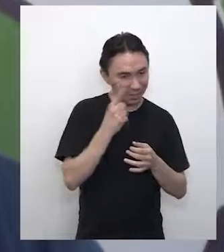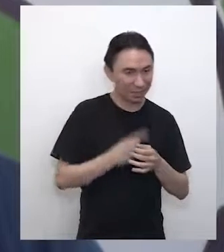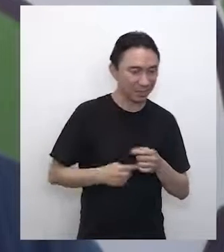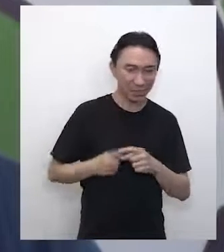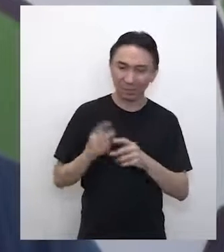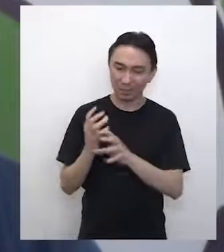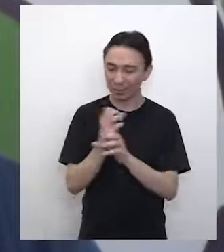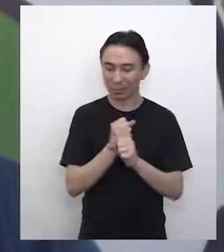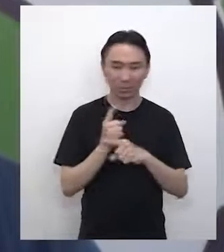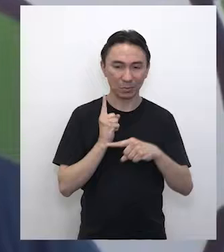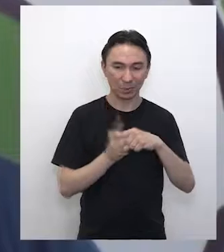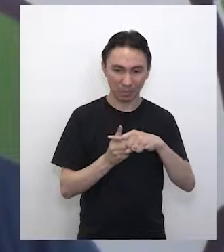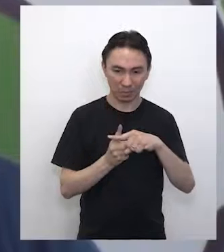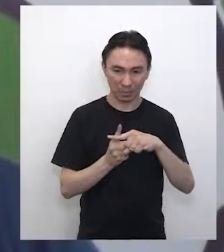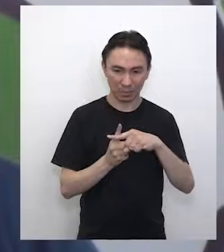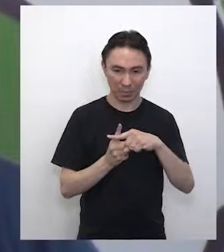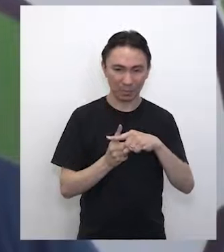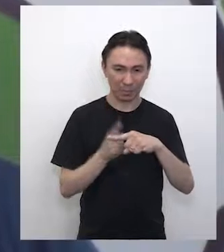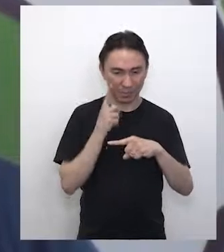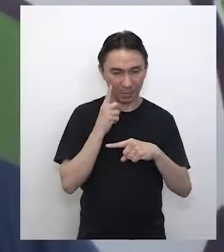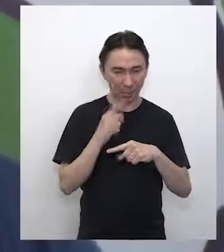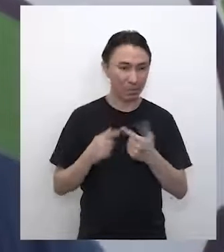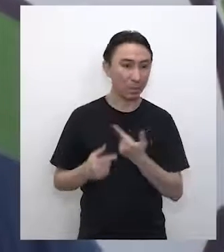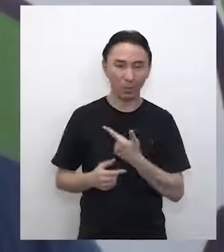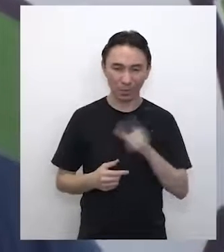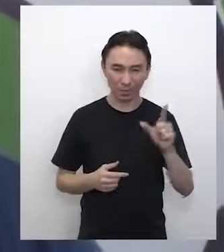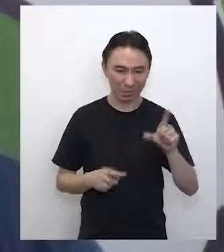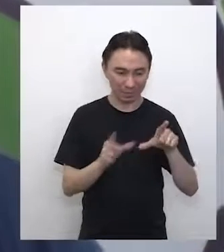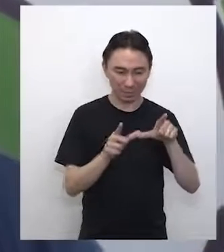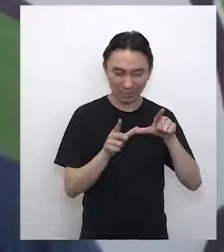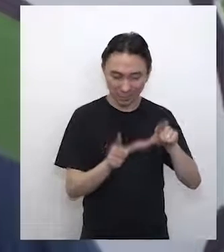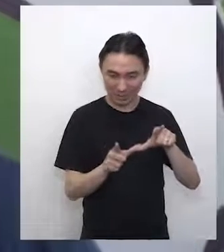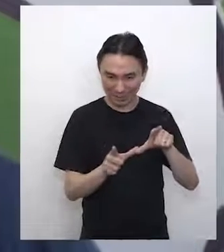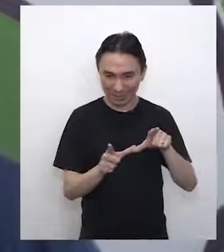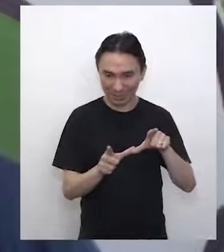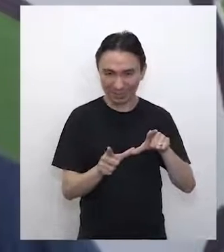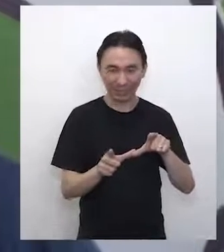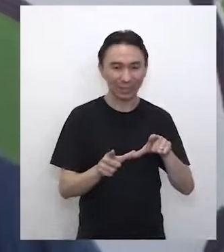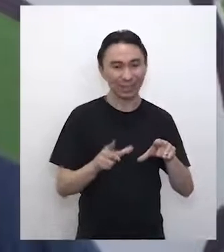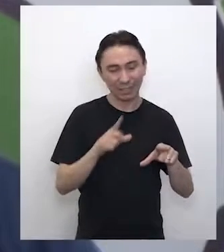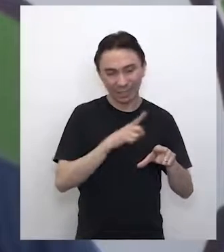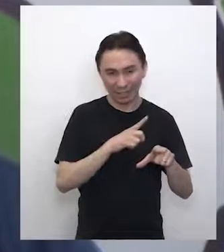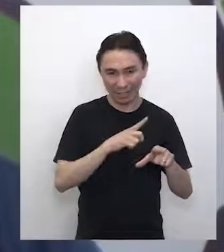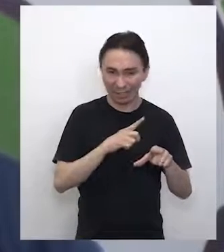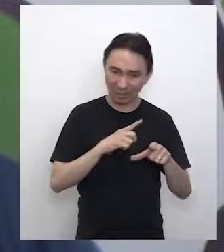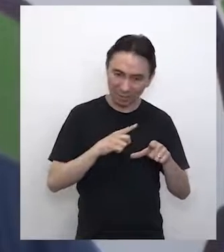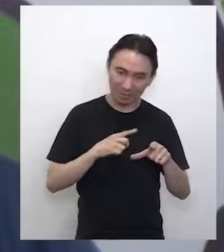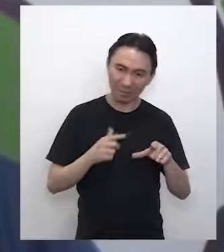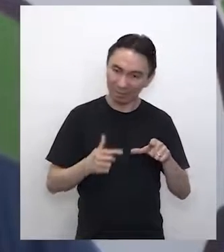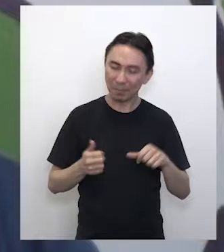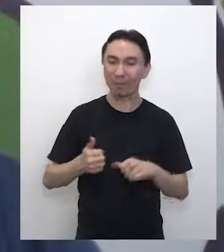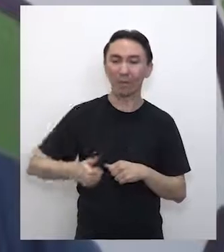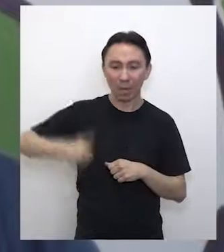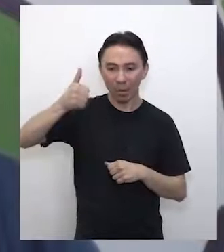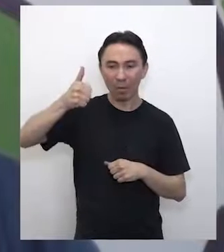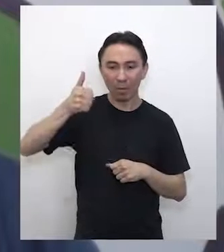da ligação que nós fizemos com a outra placa, nós já tivemos um desempenho um pouquinho melhor. Ou